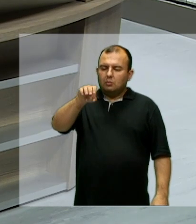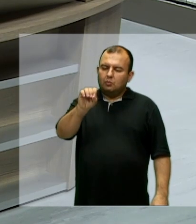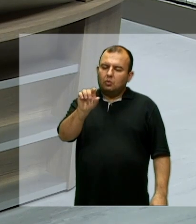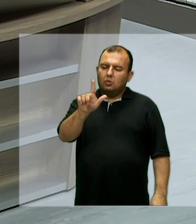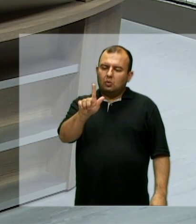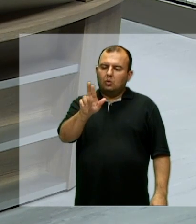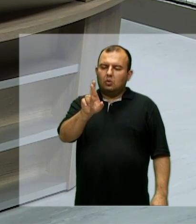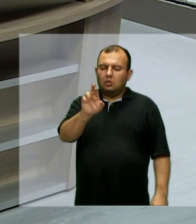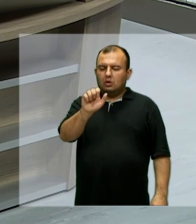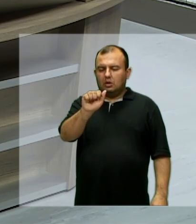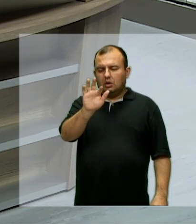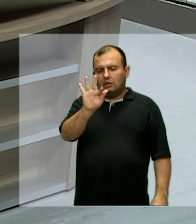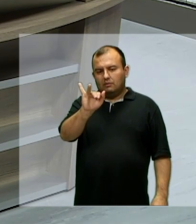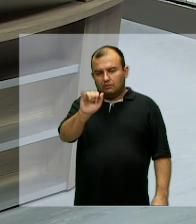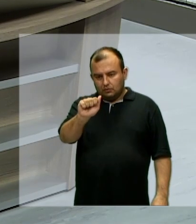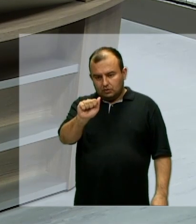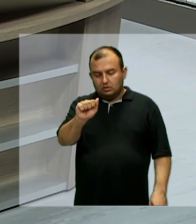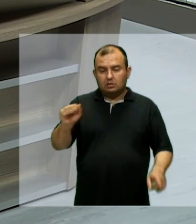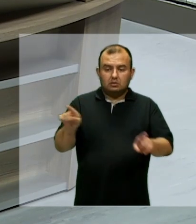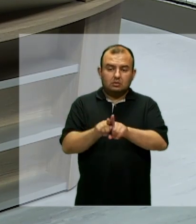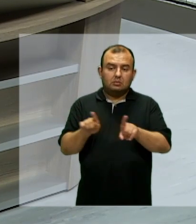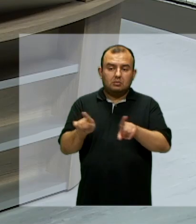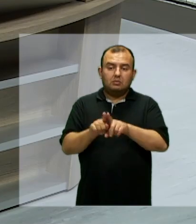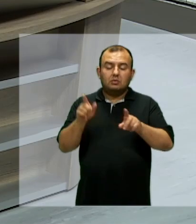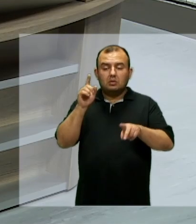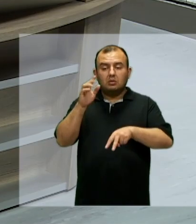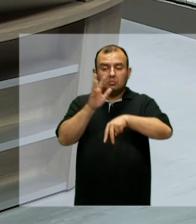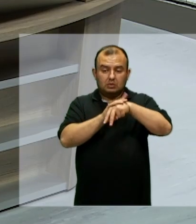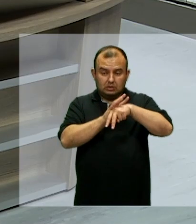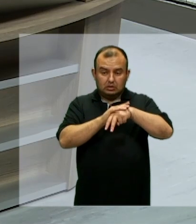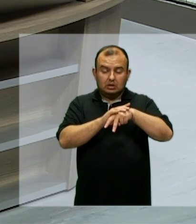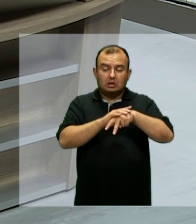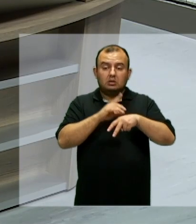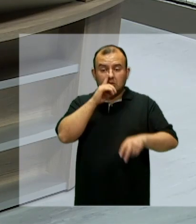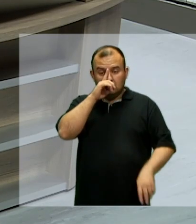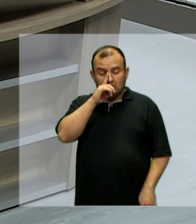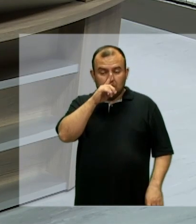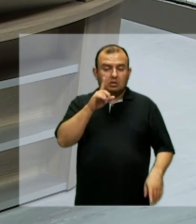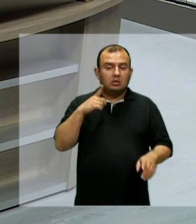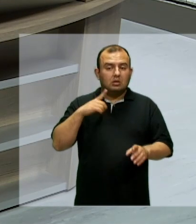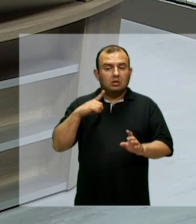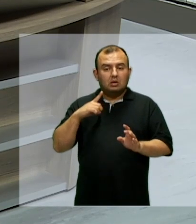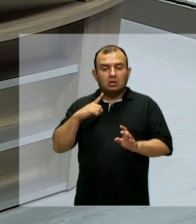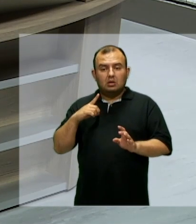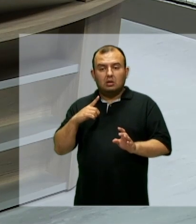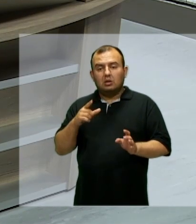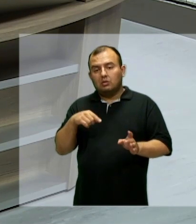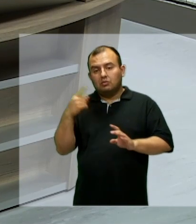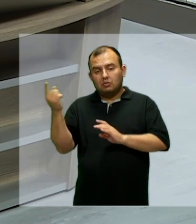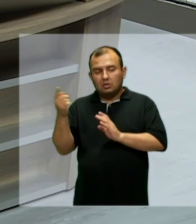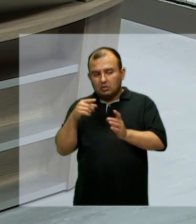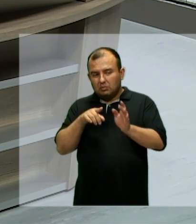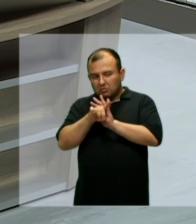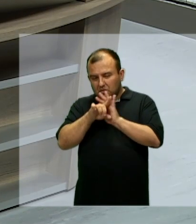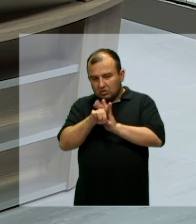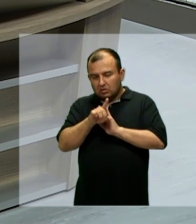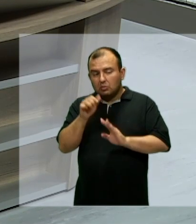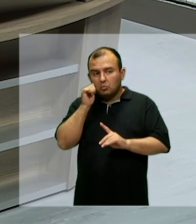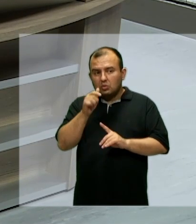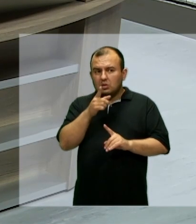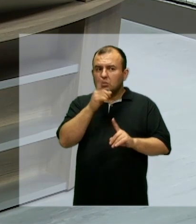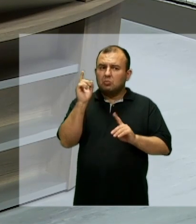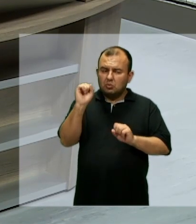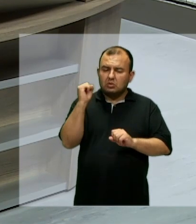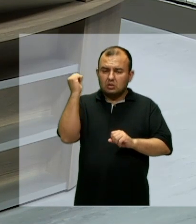Assim como também definir quais são as pacientes de risco que devem fugir daquele protocolo do screening, de rastreamento, né? Então, assim,